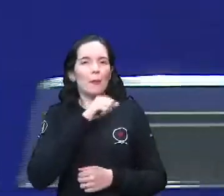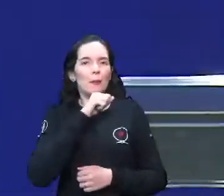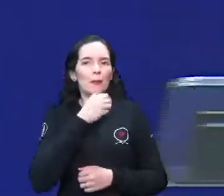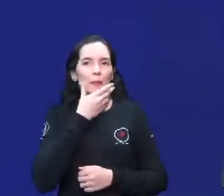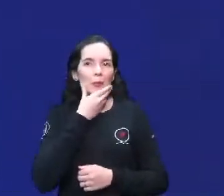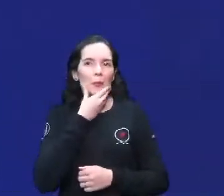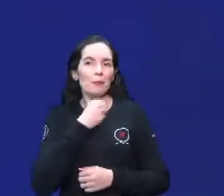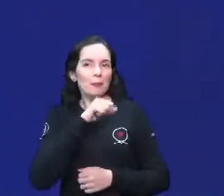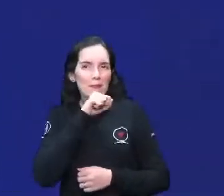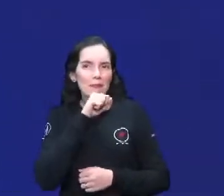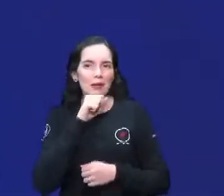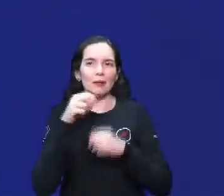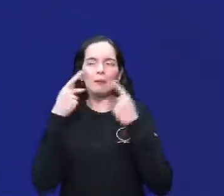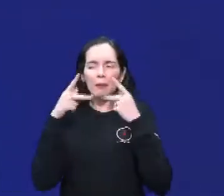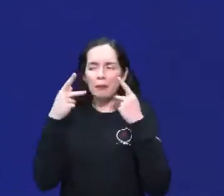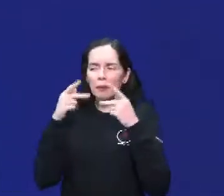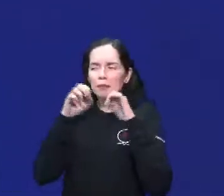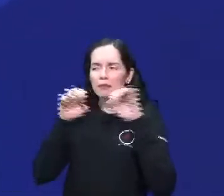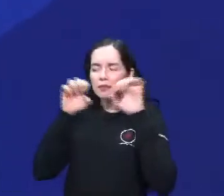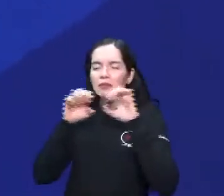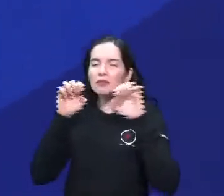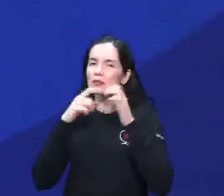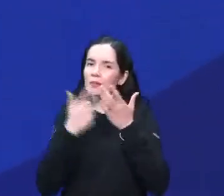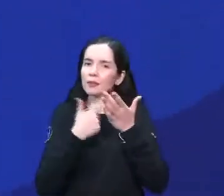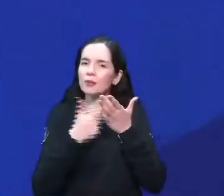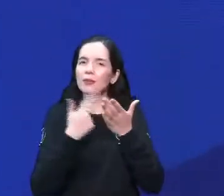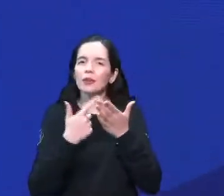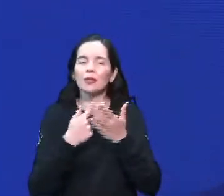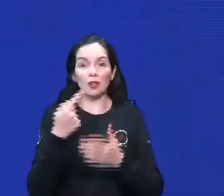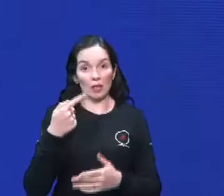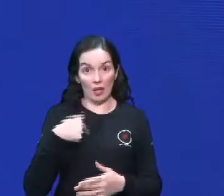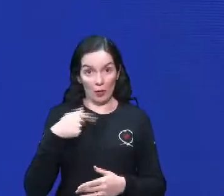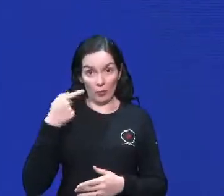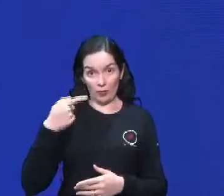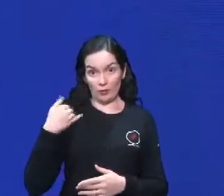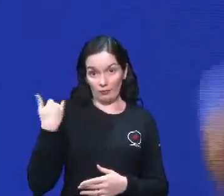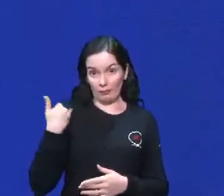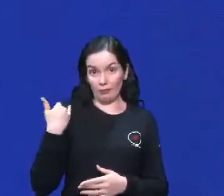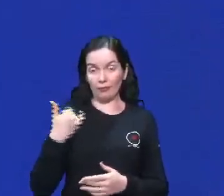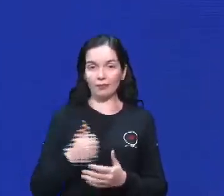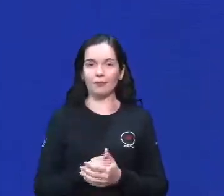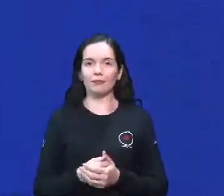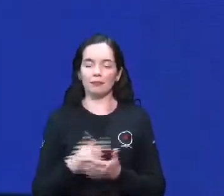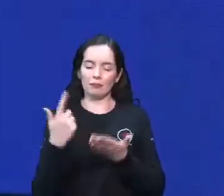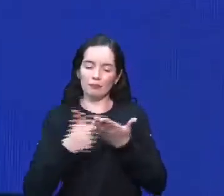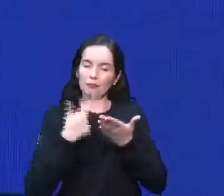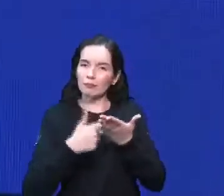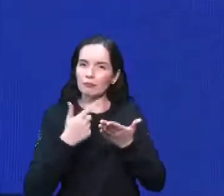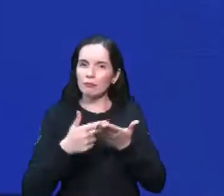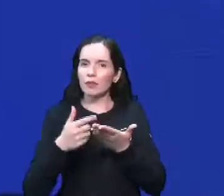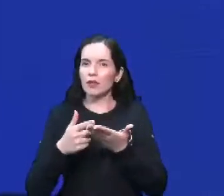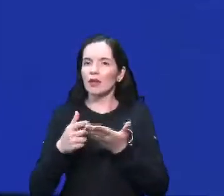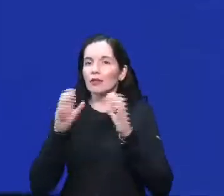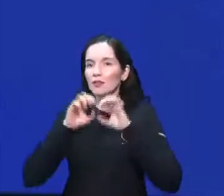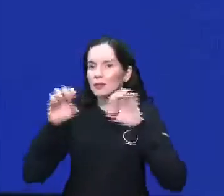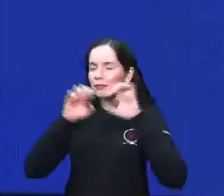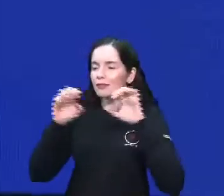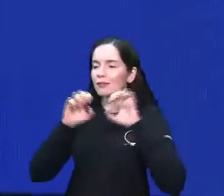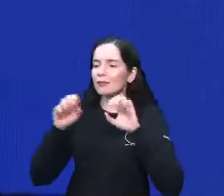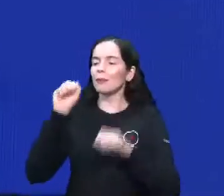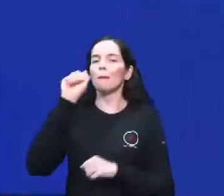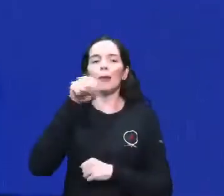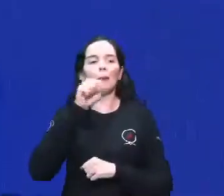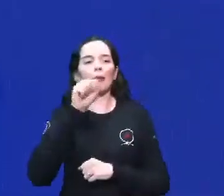você ter uma ideia, eu tive uma ideia brilhante com 7 anos de idade. Eu pegava os folhetos de evangelismo do meu pai, batia nas portas e vendia.